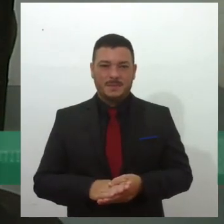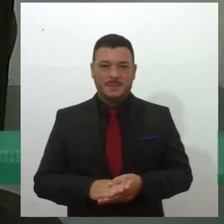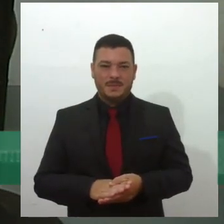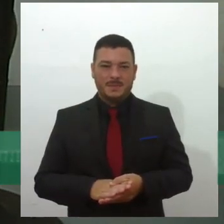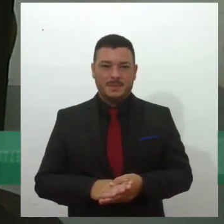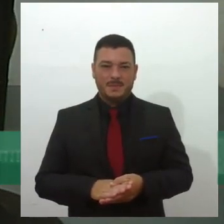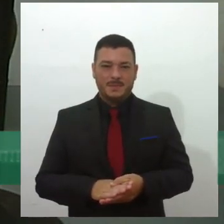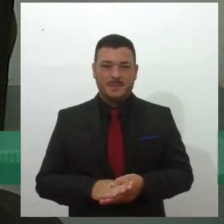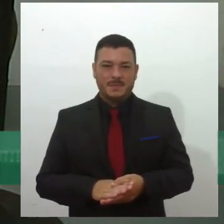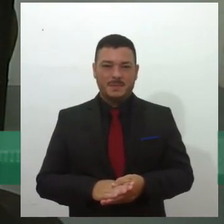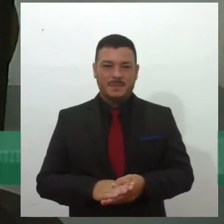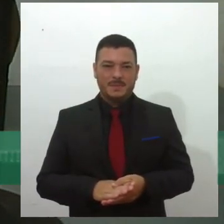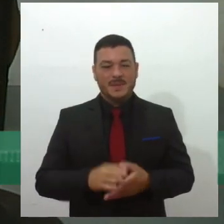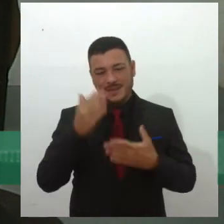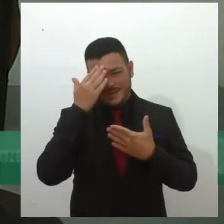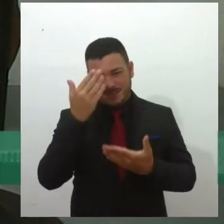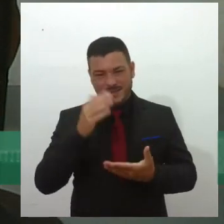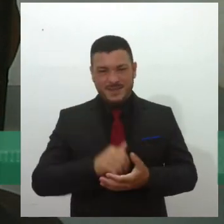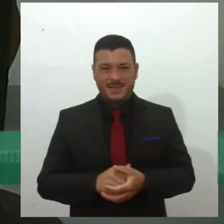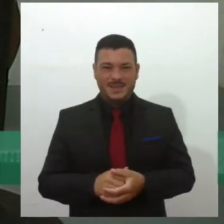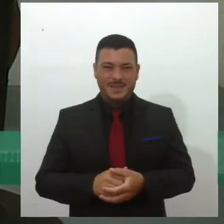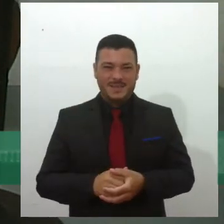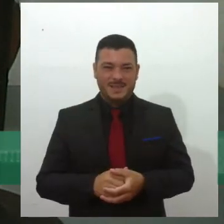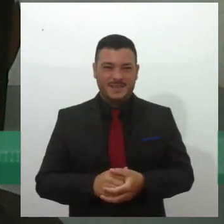Obrigado, muito é sempre obrigado. Um prazer. Obrigada.